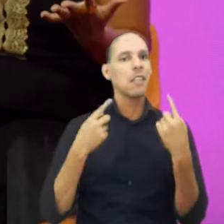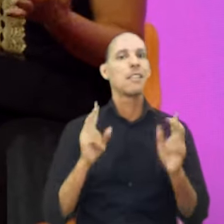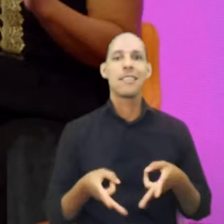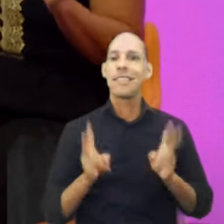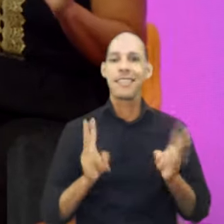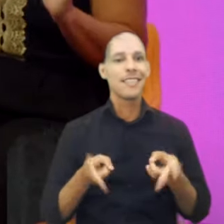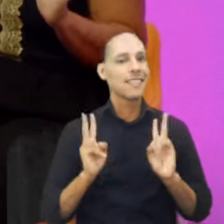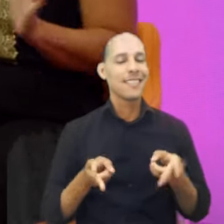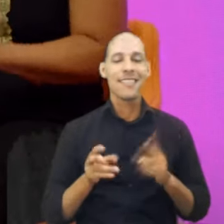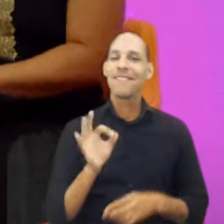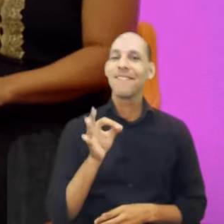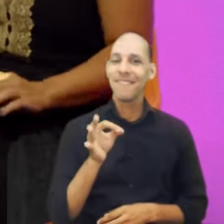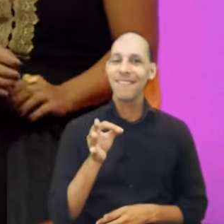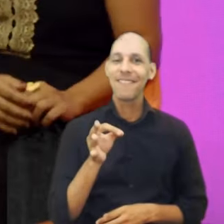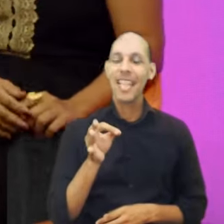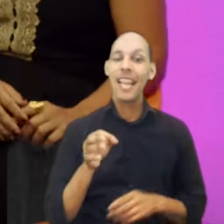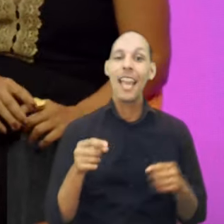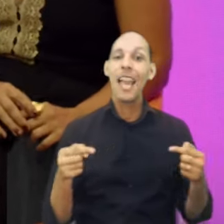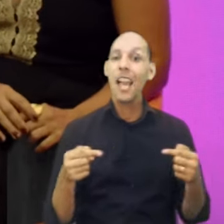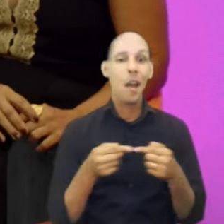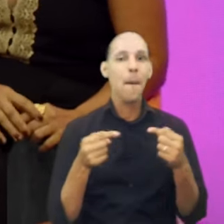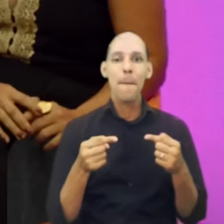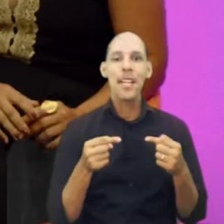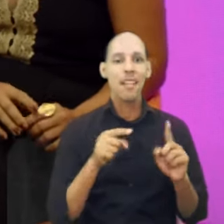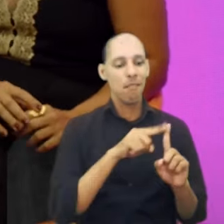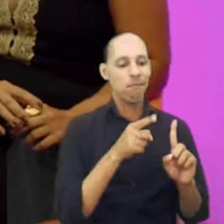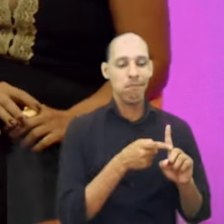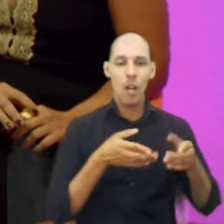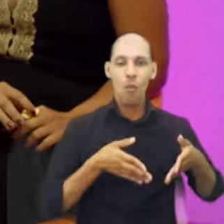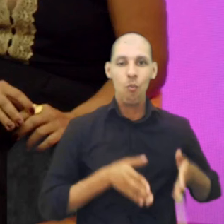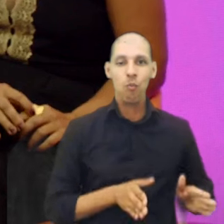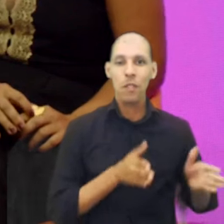Sim. Não tem outra opção. Não, e é que esse paralelo entre negócio e maternidade, né?